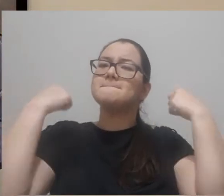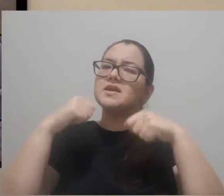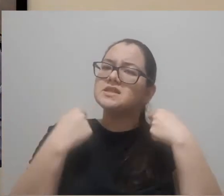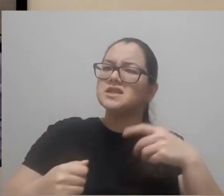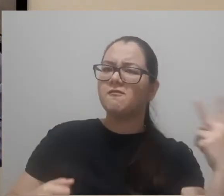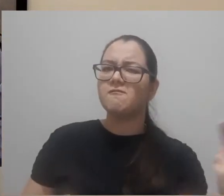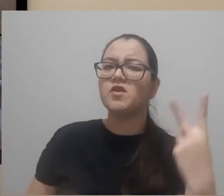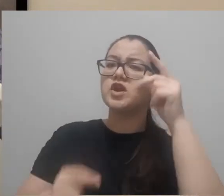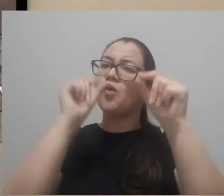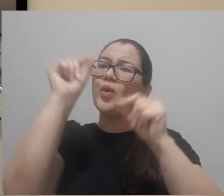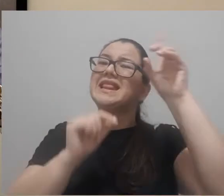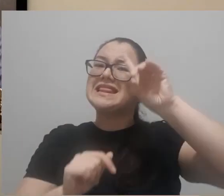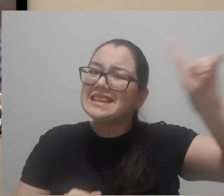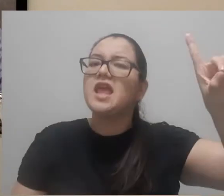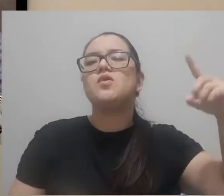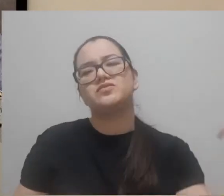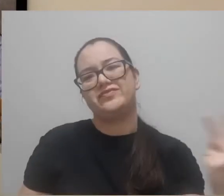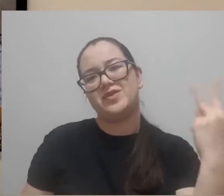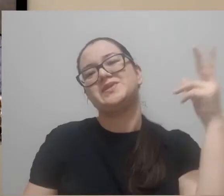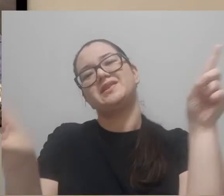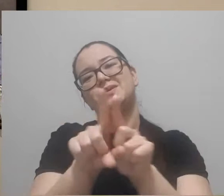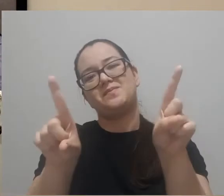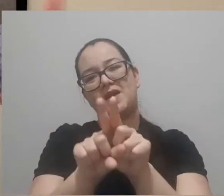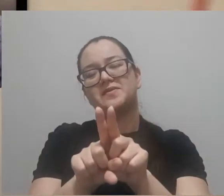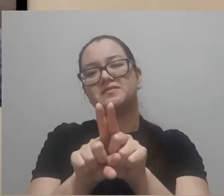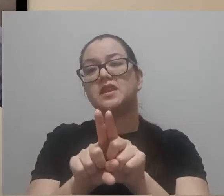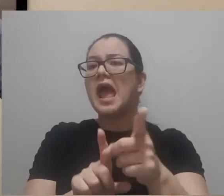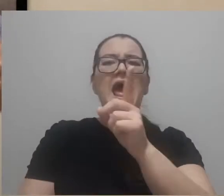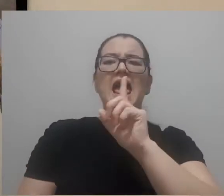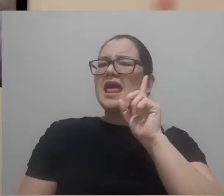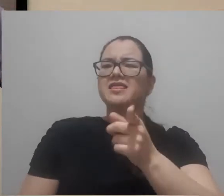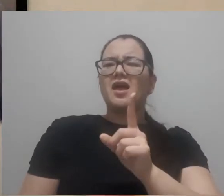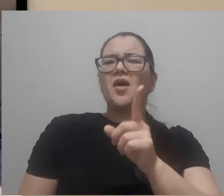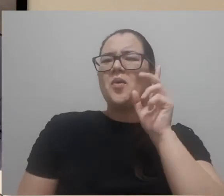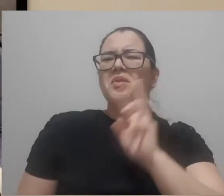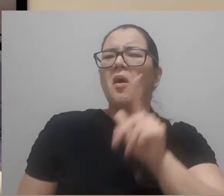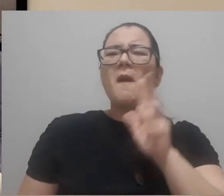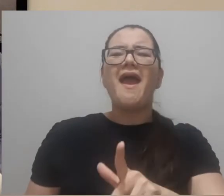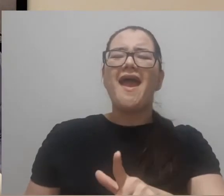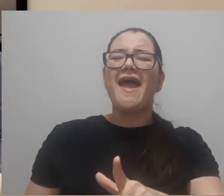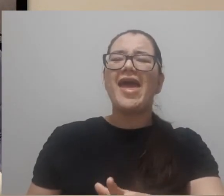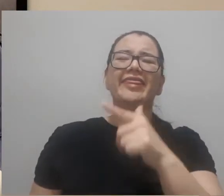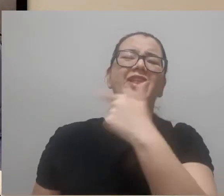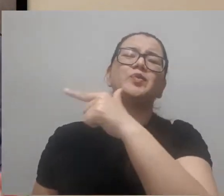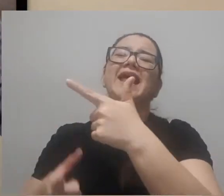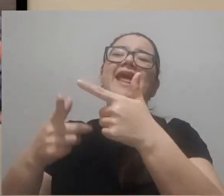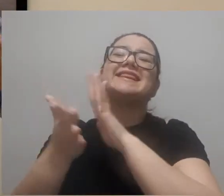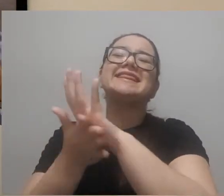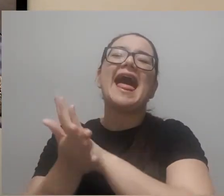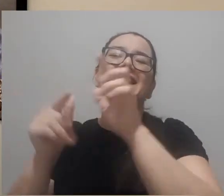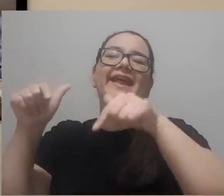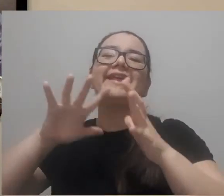valoriza. Isso não quer dizer que a gente não tenha ou não possua bens ou coisas materiais, mas